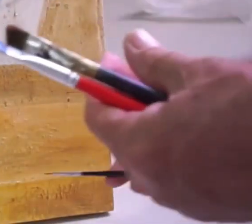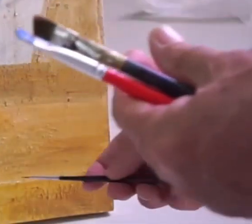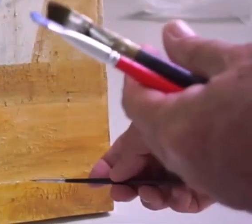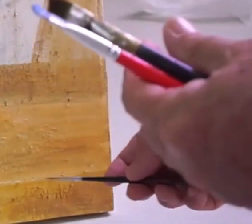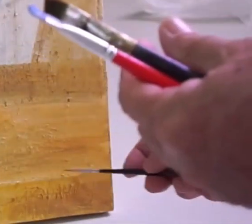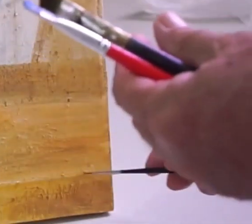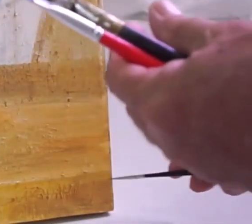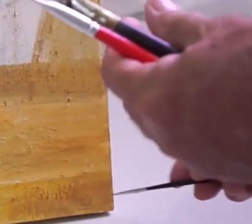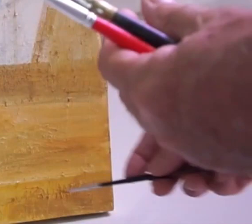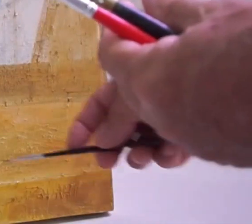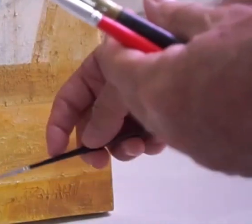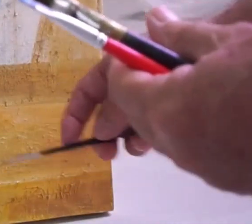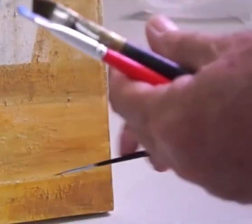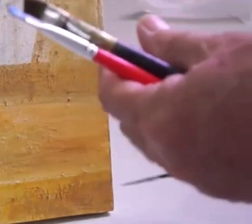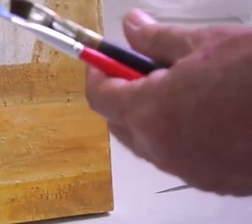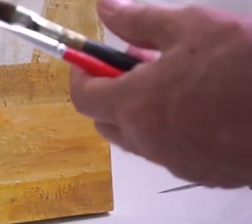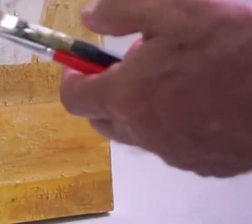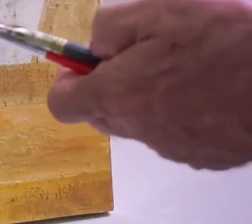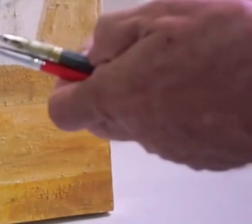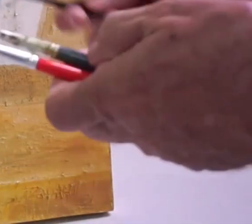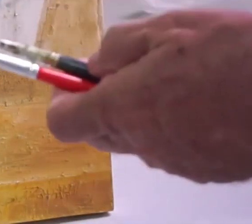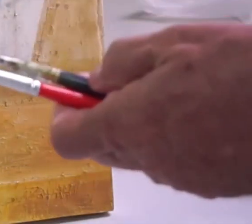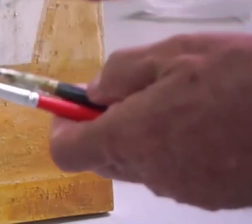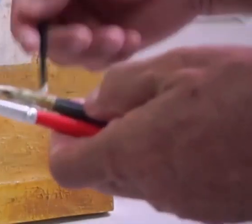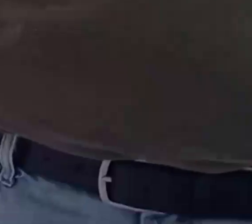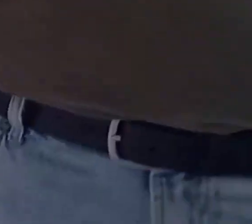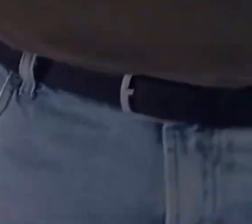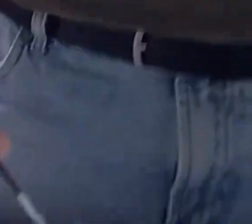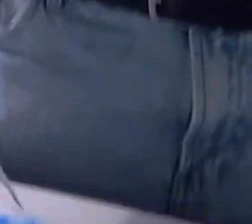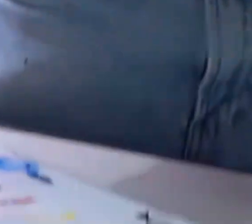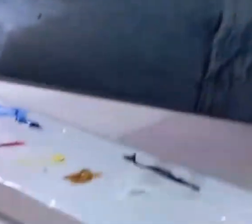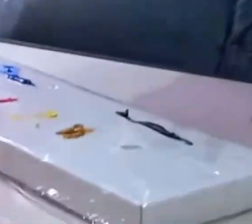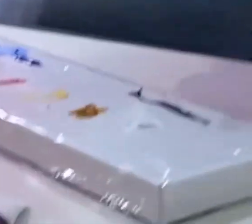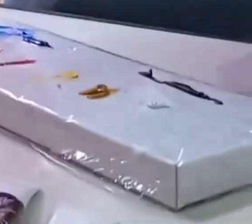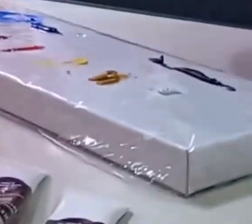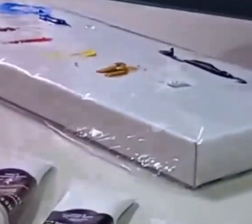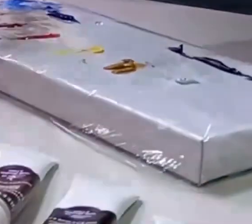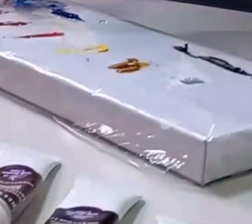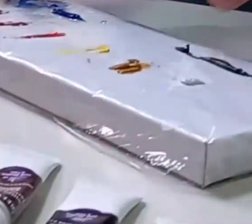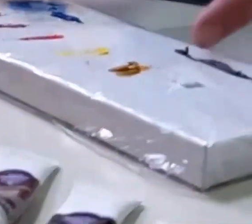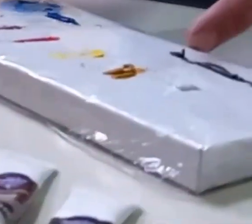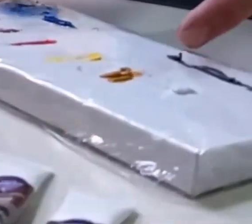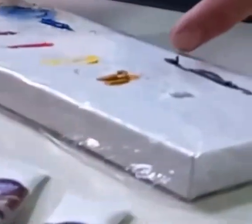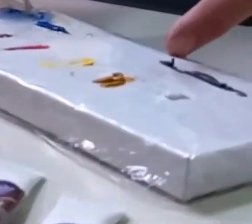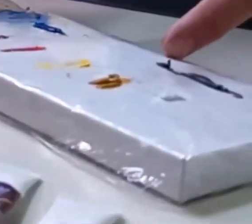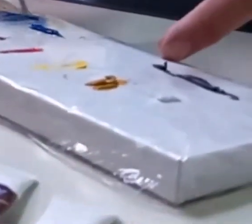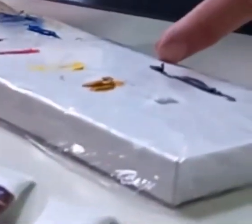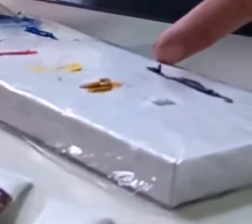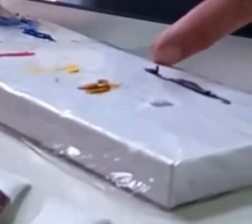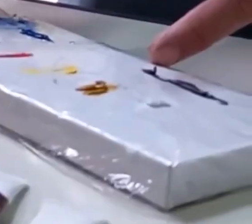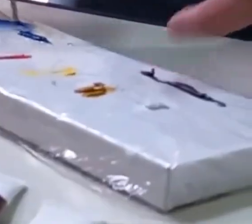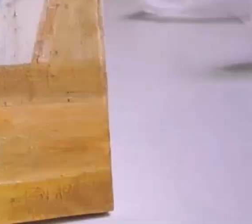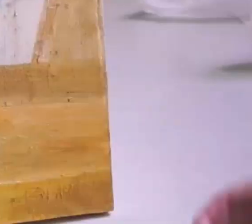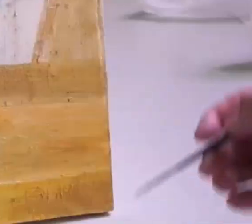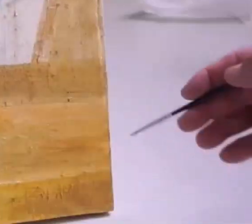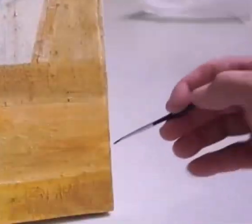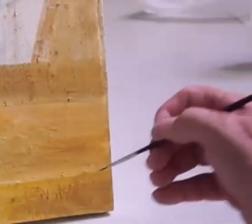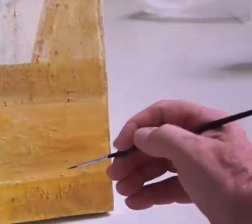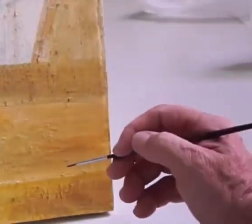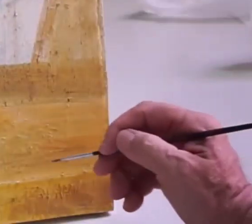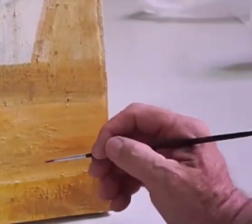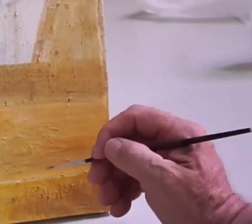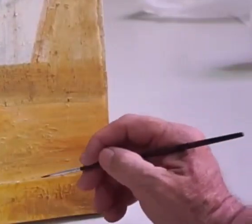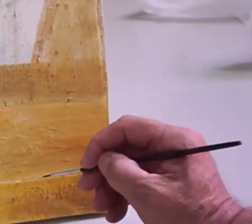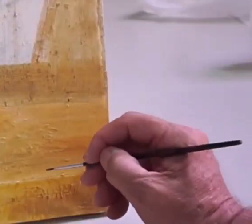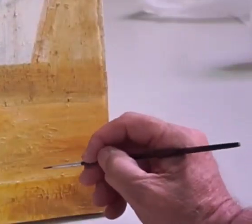eu uso para assinatura, para fazer assinatura, né? Porque aí é como se você estivesse escrevendo mesmo, né? Se eu for fazer